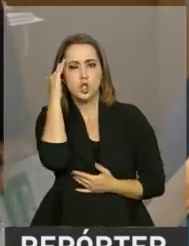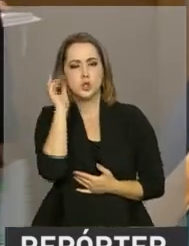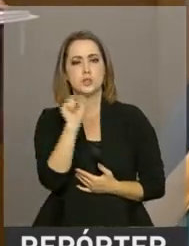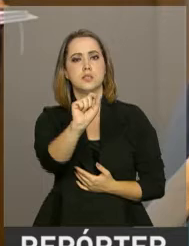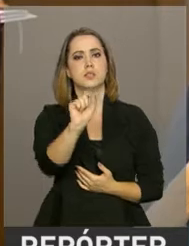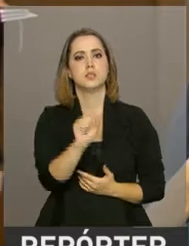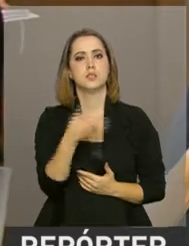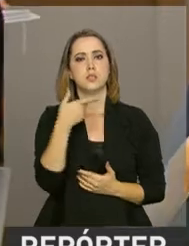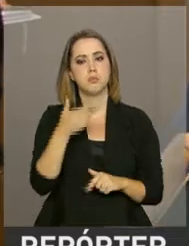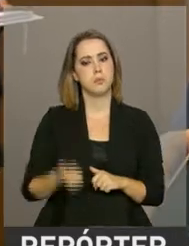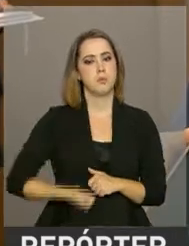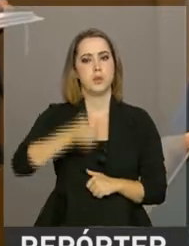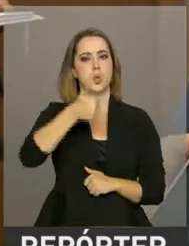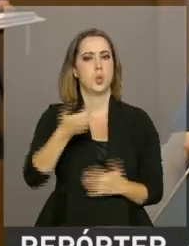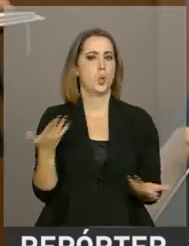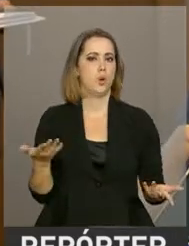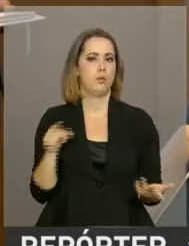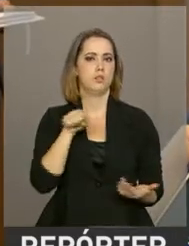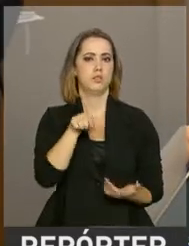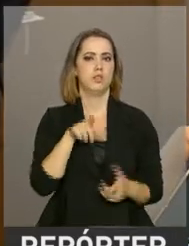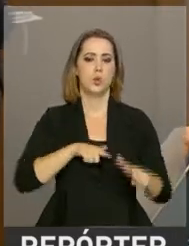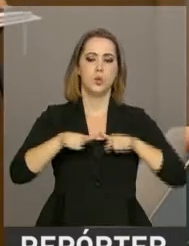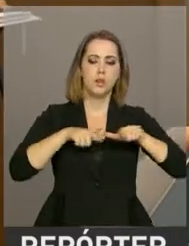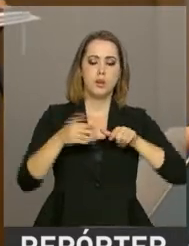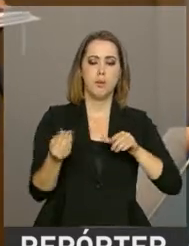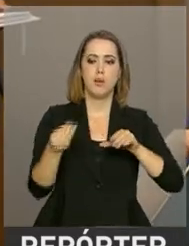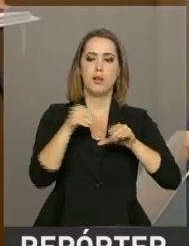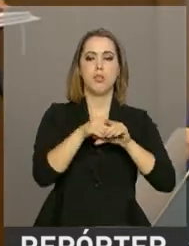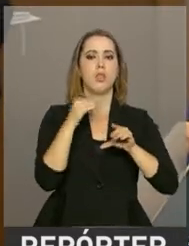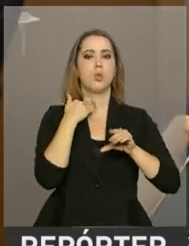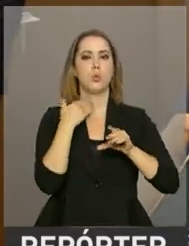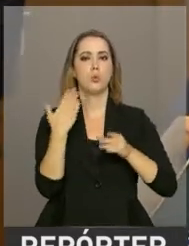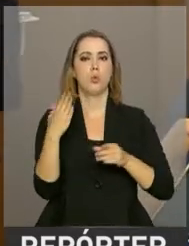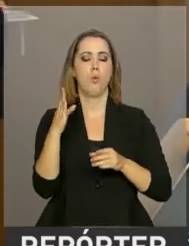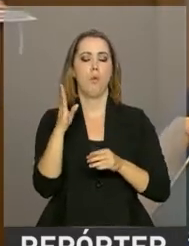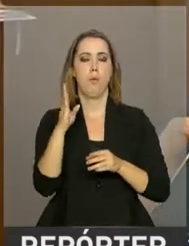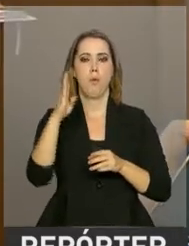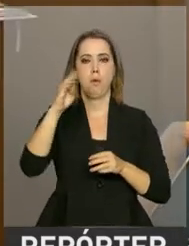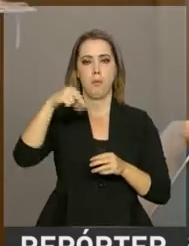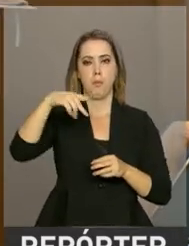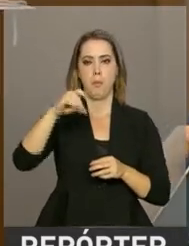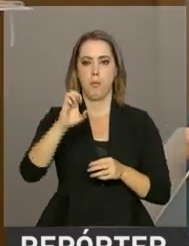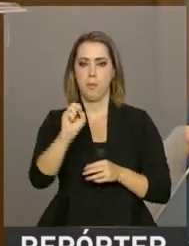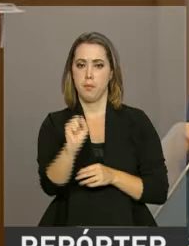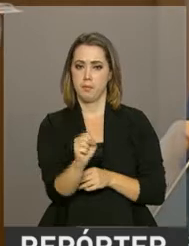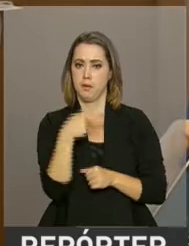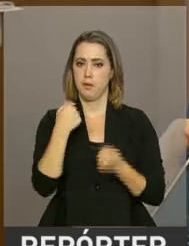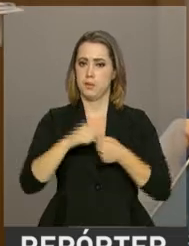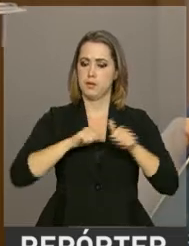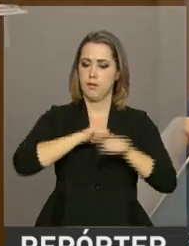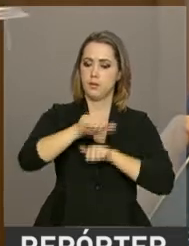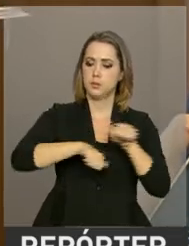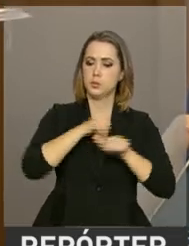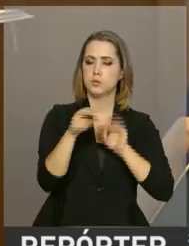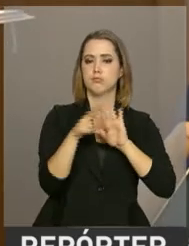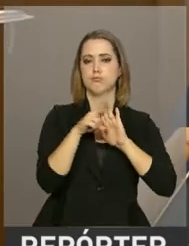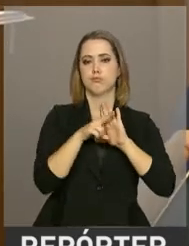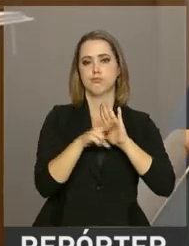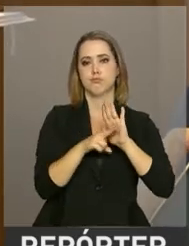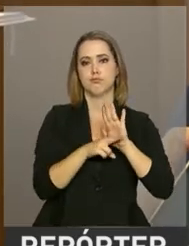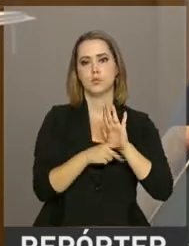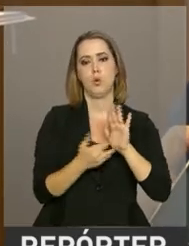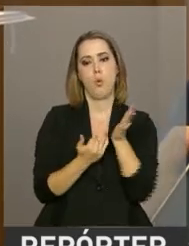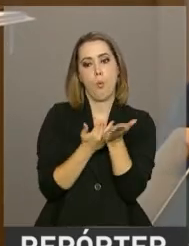pra que seja mais efetivo a ação do banco para esse público nós tínhamos que tomar uma série de medidas que